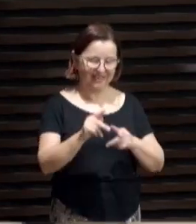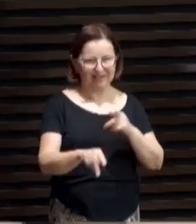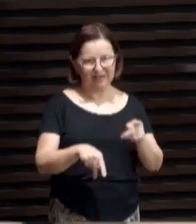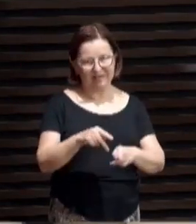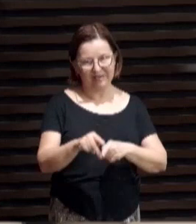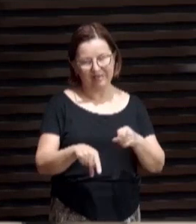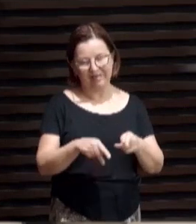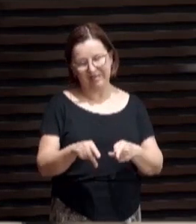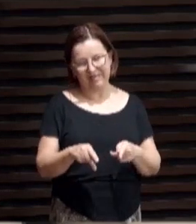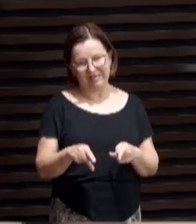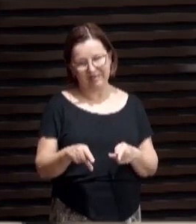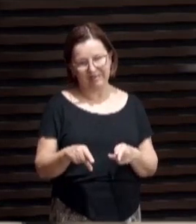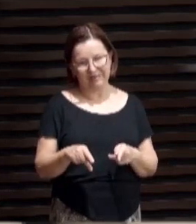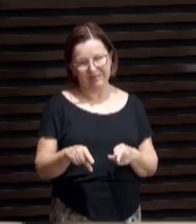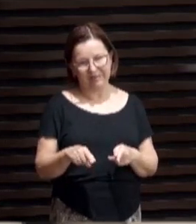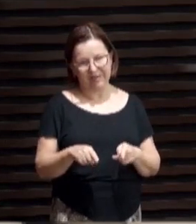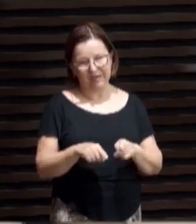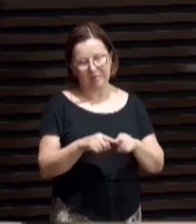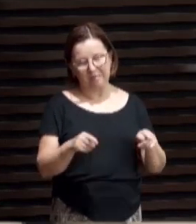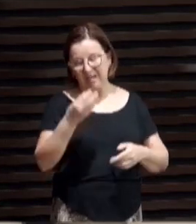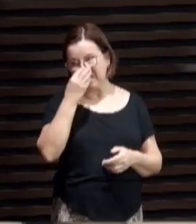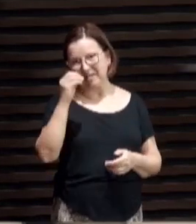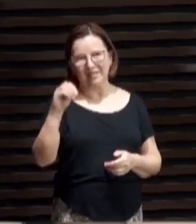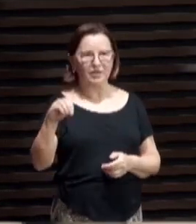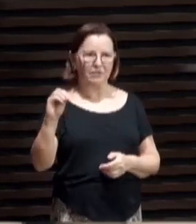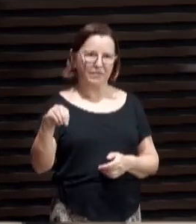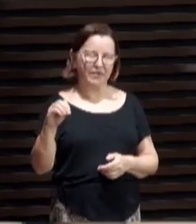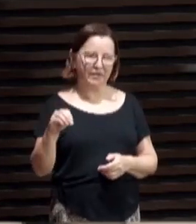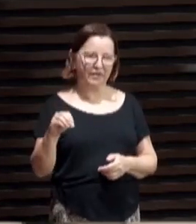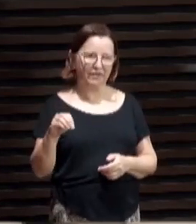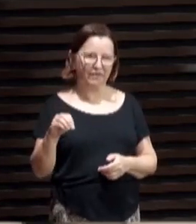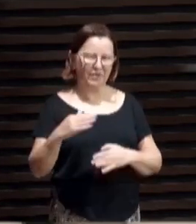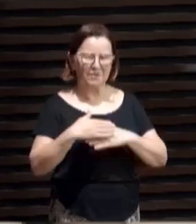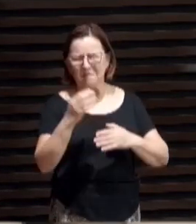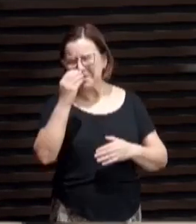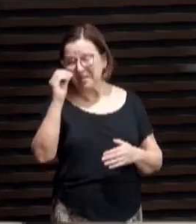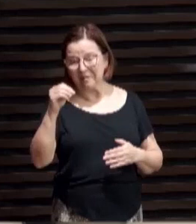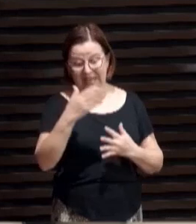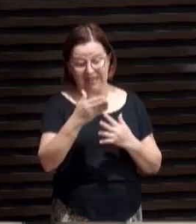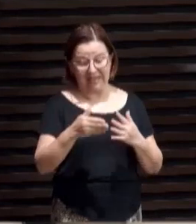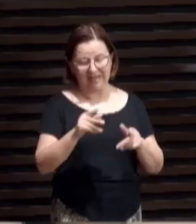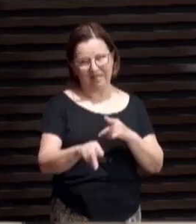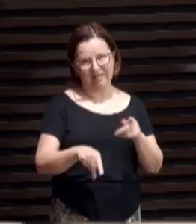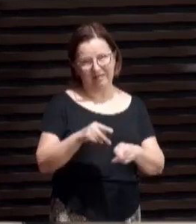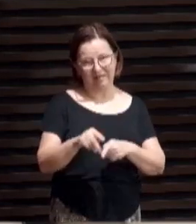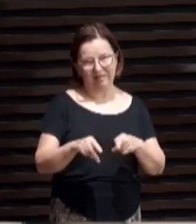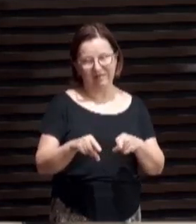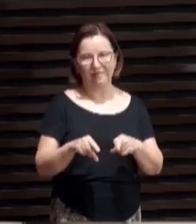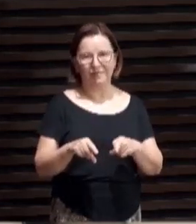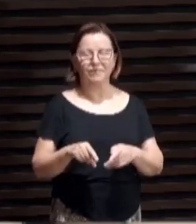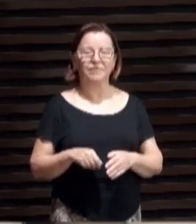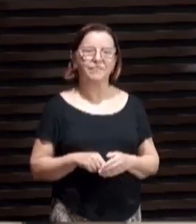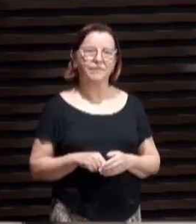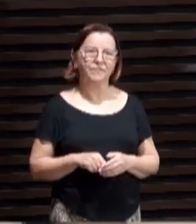mas ele era desprezado, o mais rejeitado entre os homens. Os